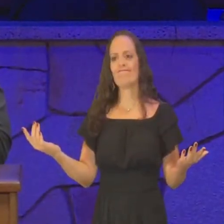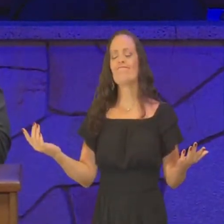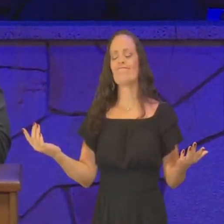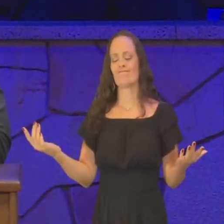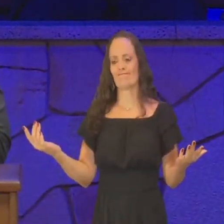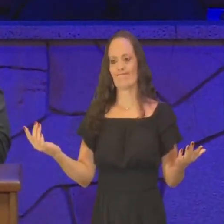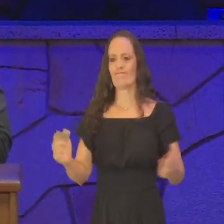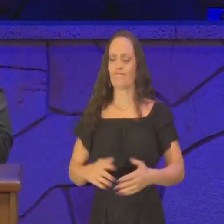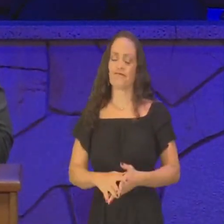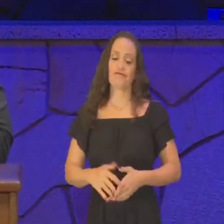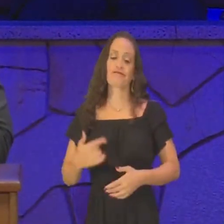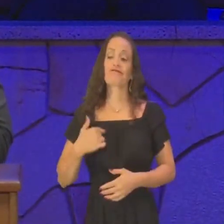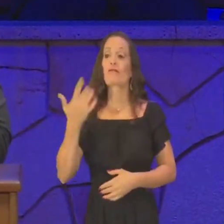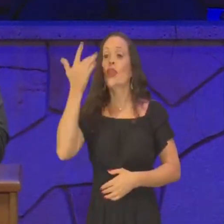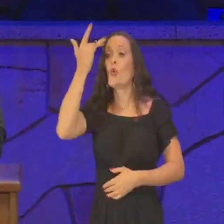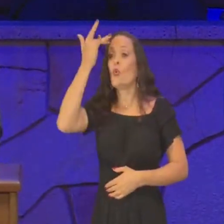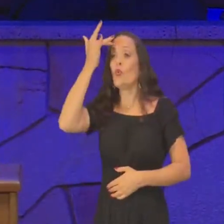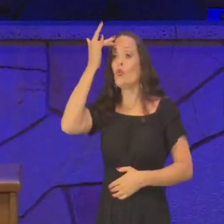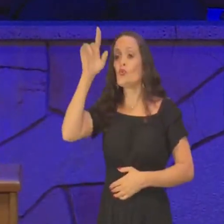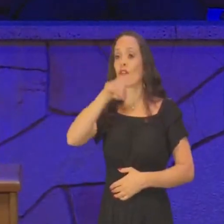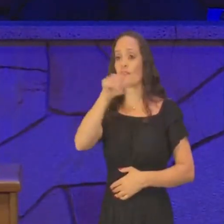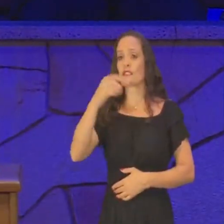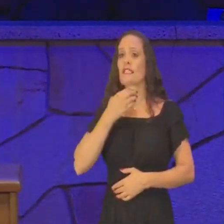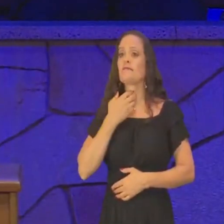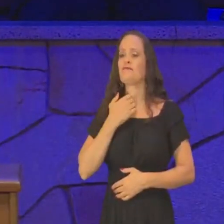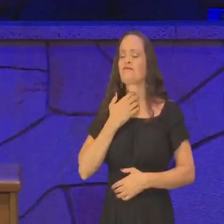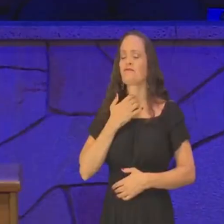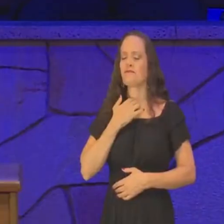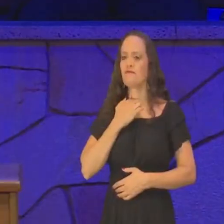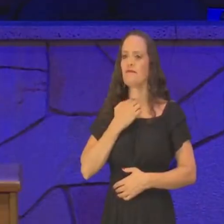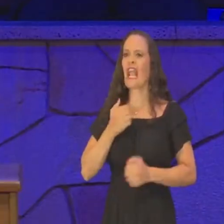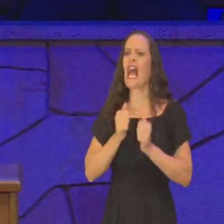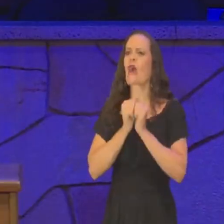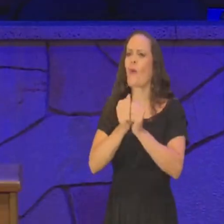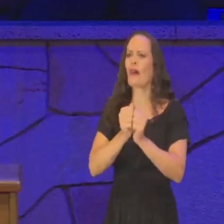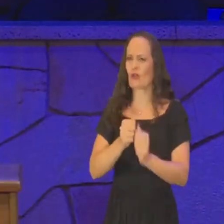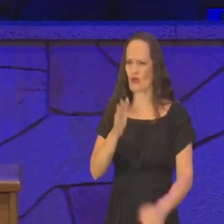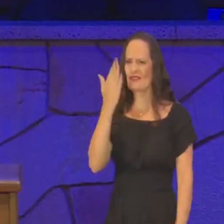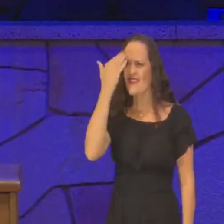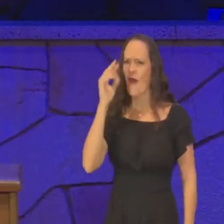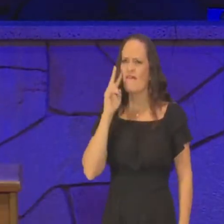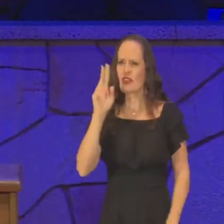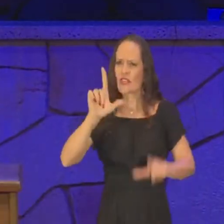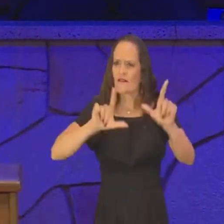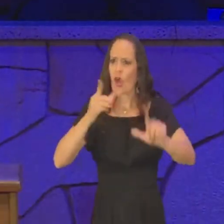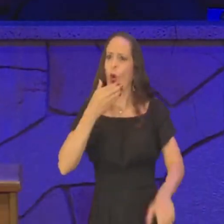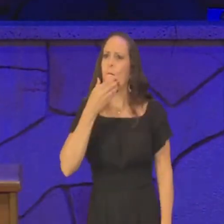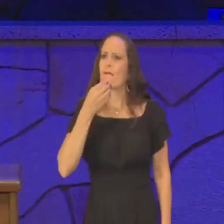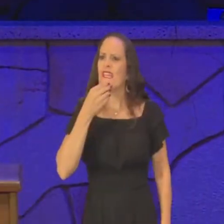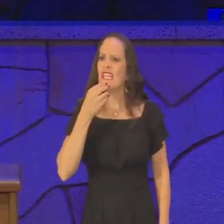Eu não sei se você acompanhou desde o final da semana passada aquele jovem que subiu o pico.